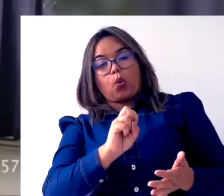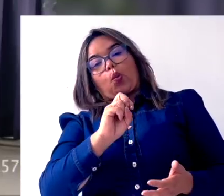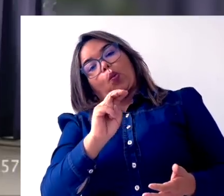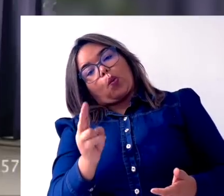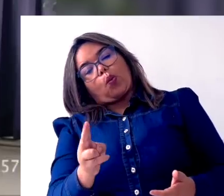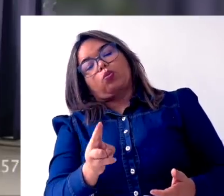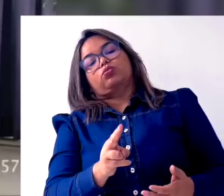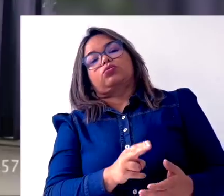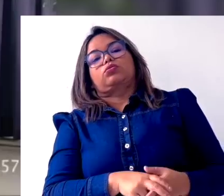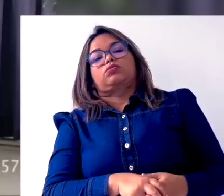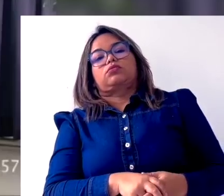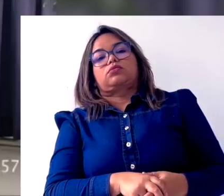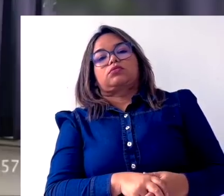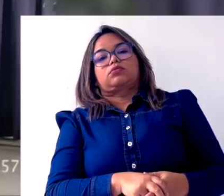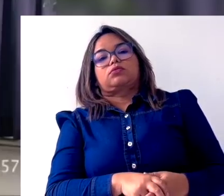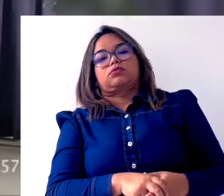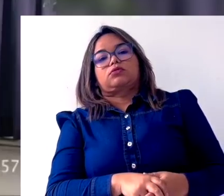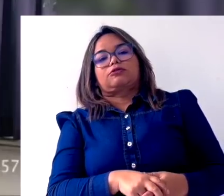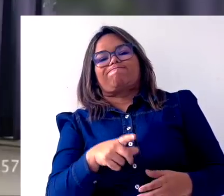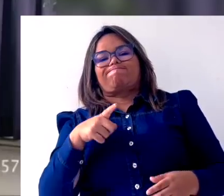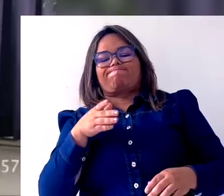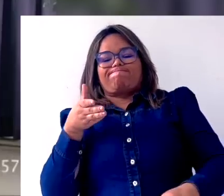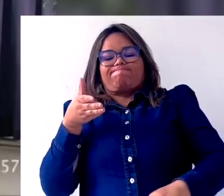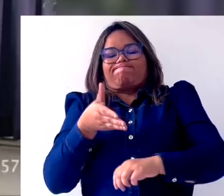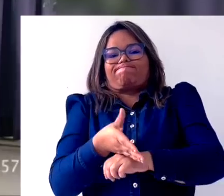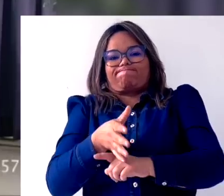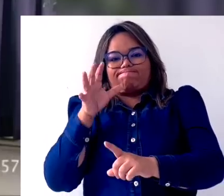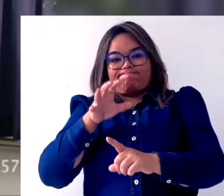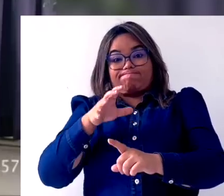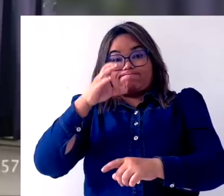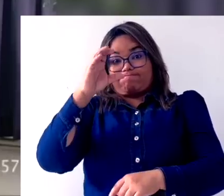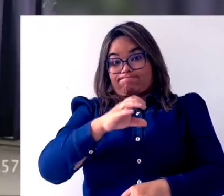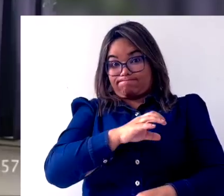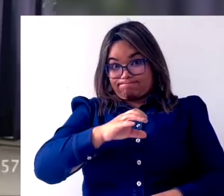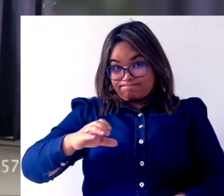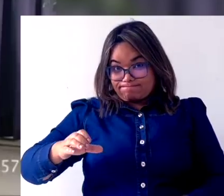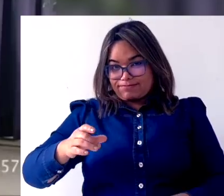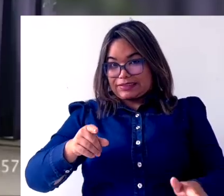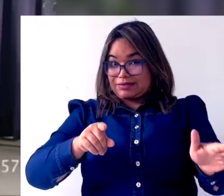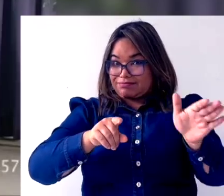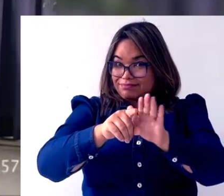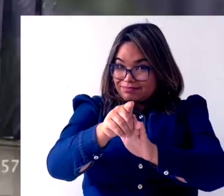completamente? Ou será que o protestantismo foi infiltrado?